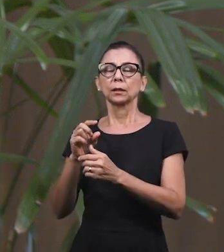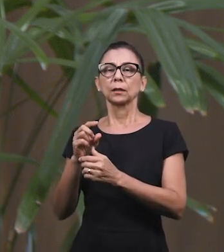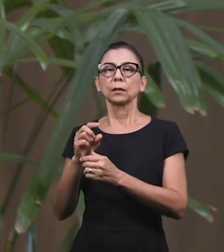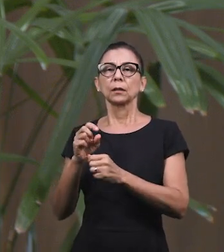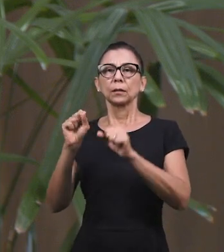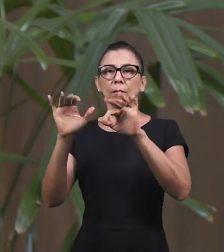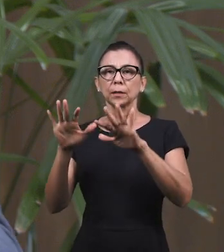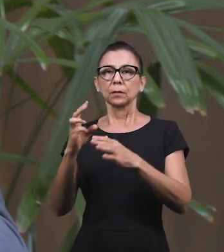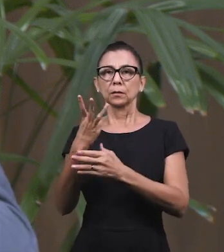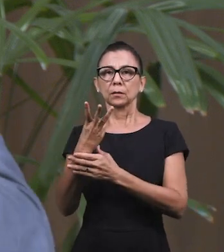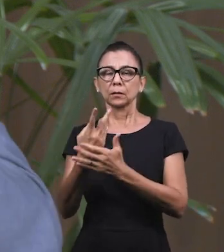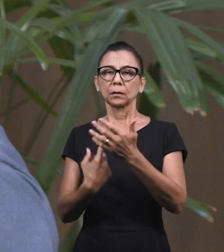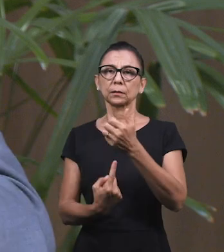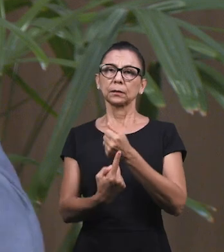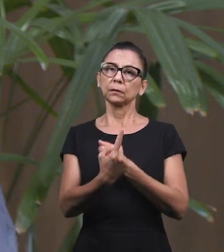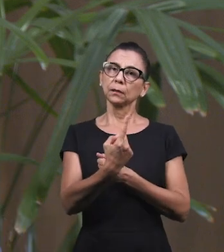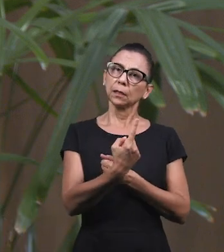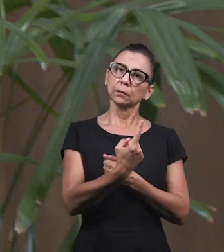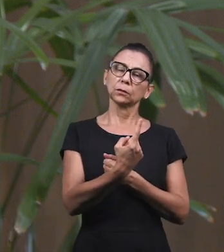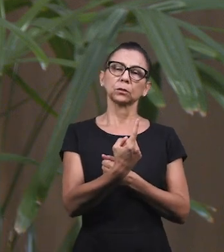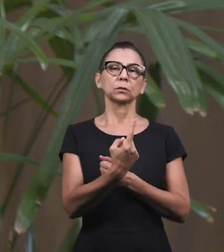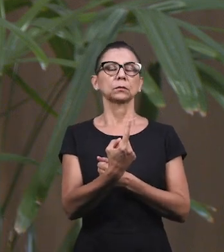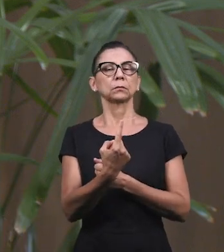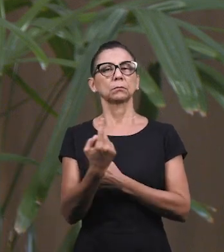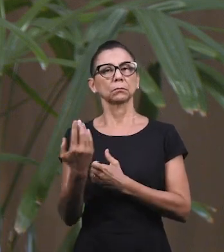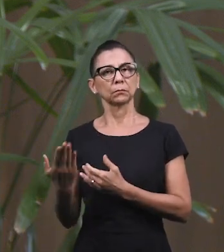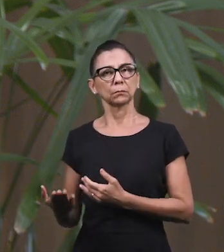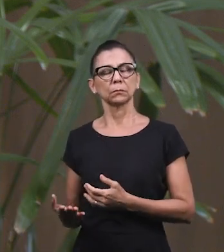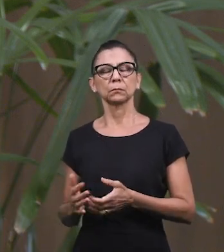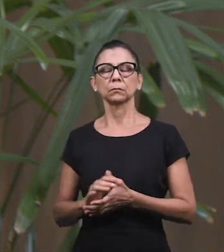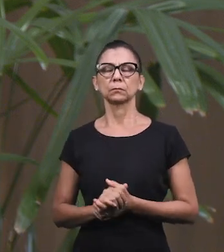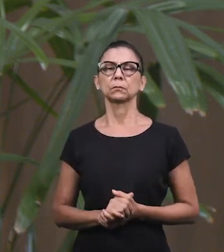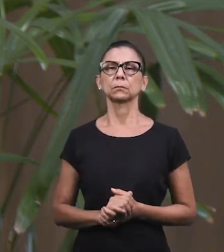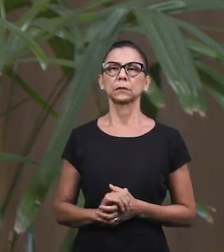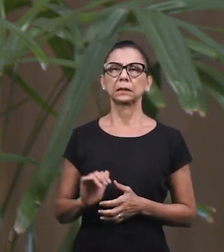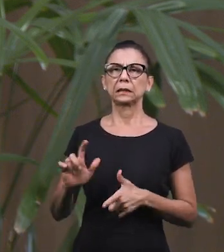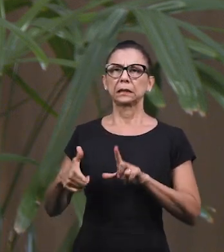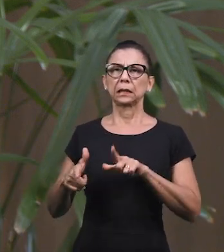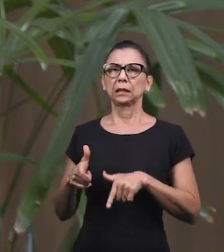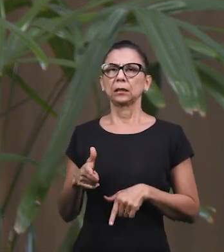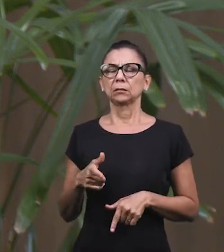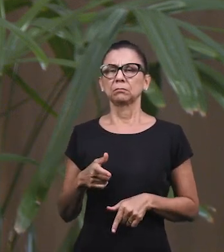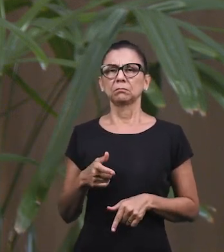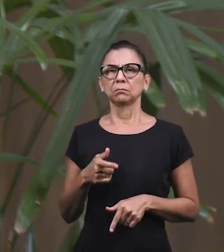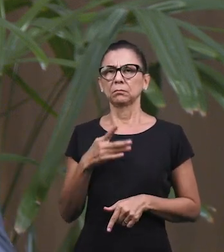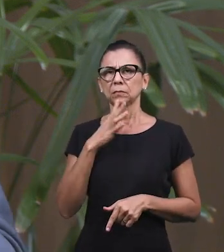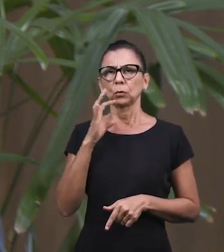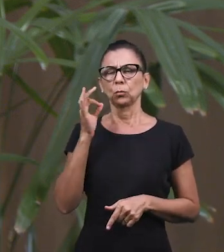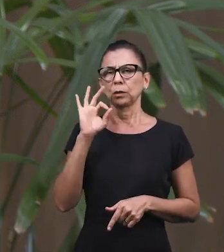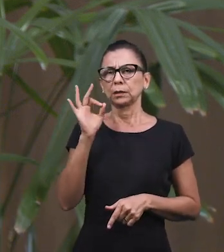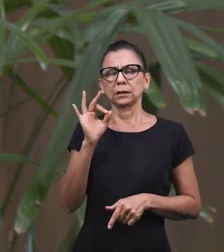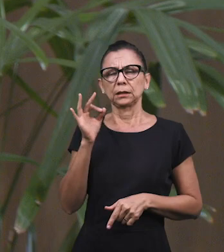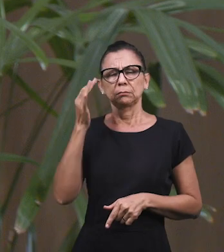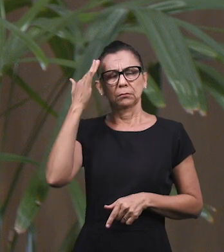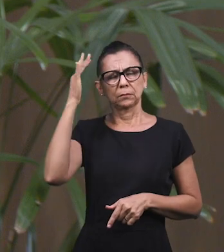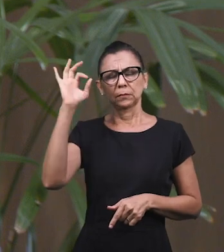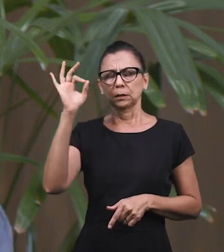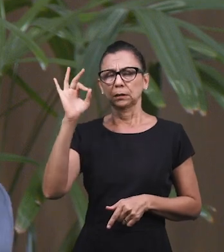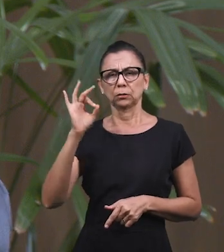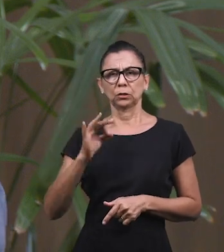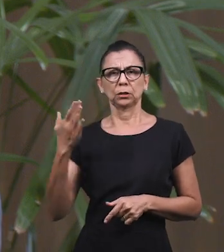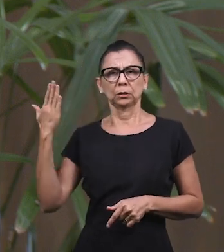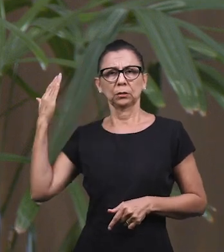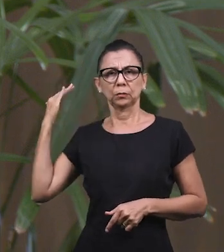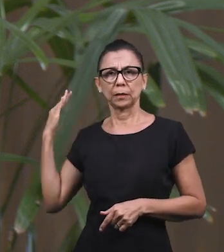Trindade. Então Israel, quando a bênção que eles recebiam, então ali havia, assim, Israel não tinha um conhecimento disso, esse alcance, mas